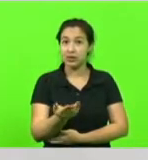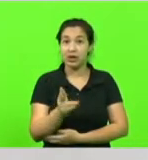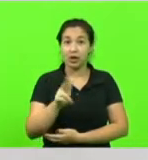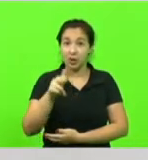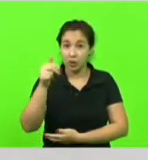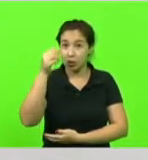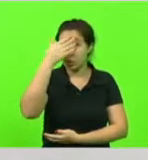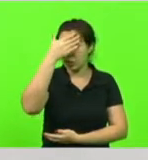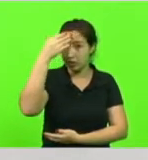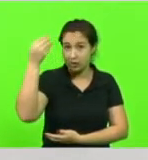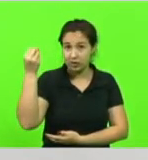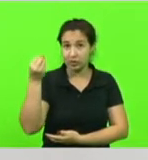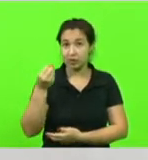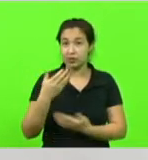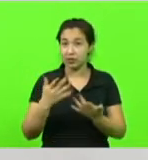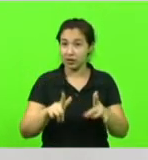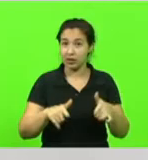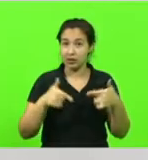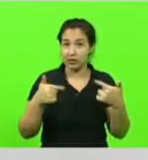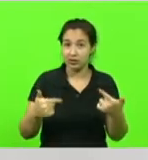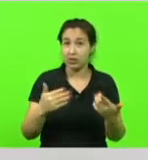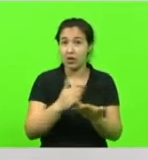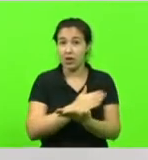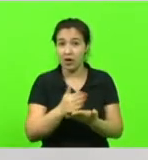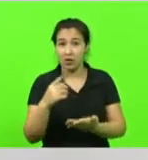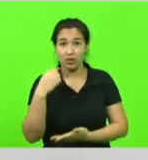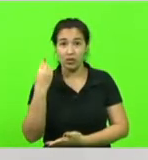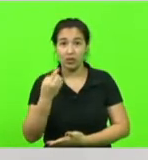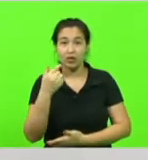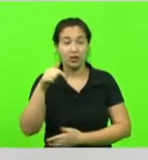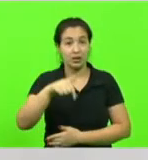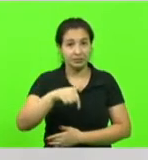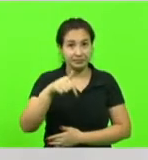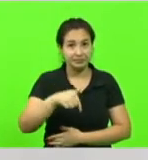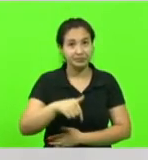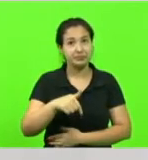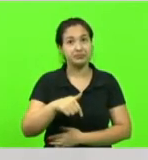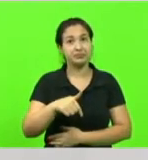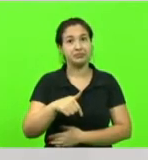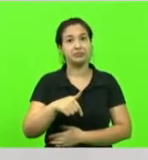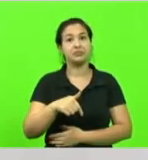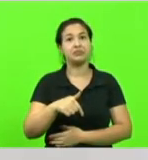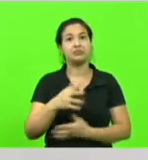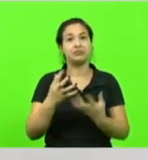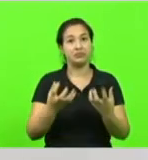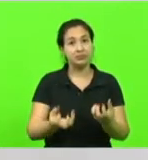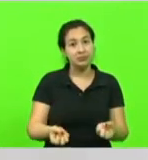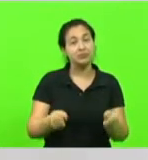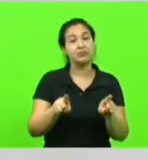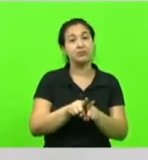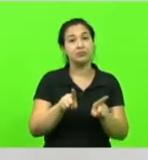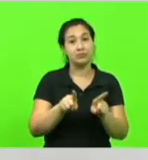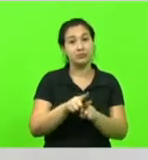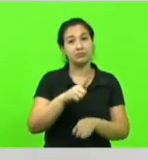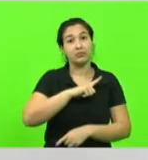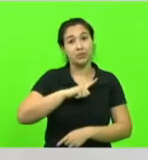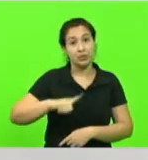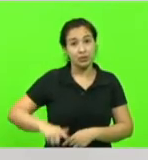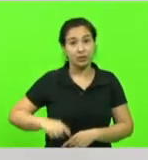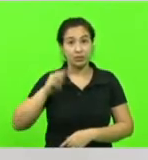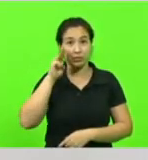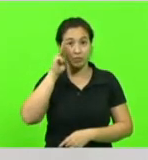esqueça dessa ação que alguns deputados dessa casa, e com a sanção do governador, botou